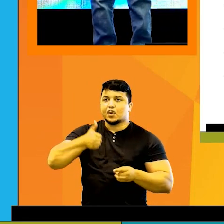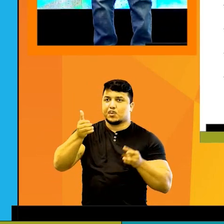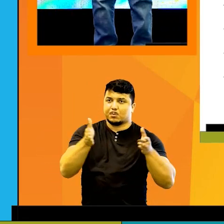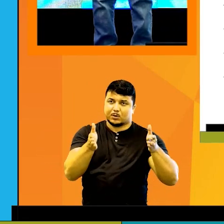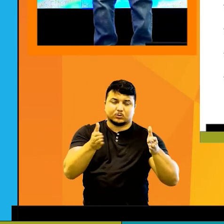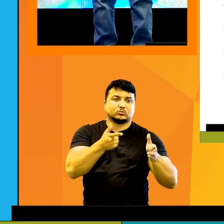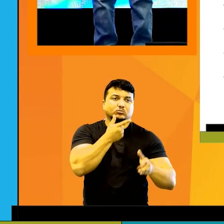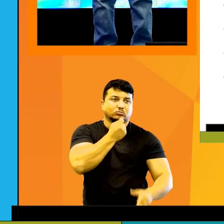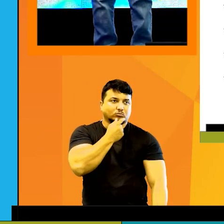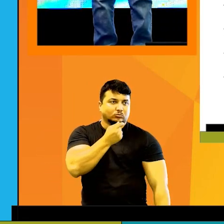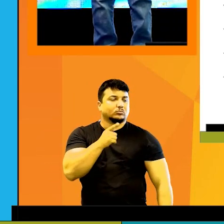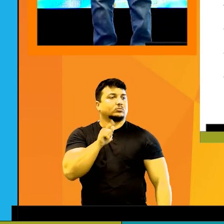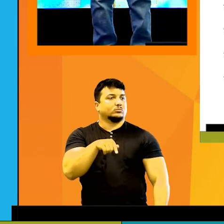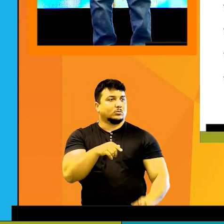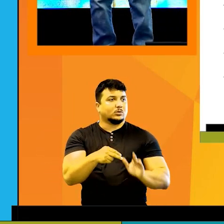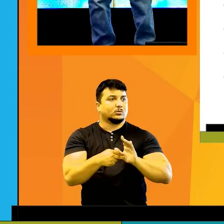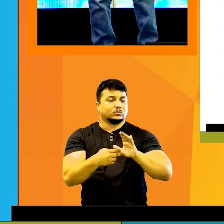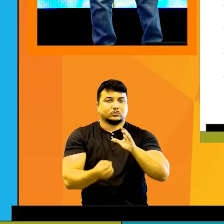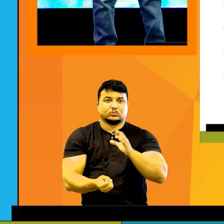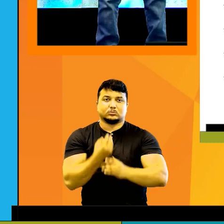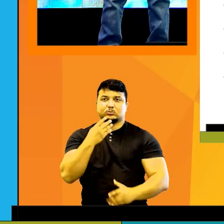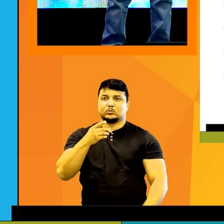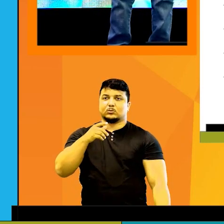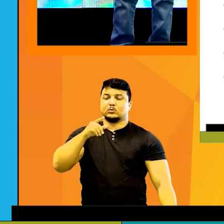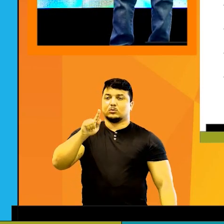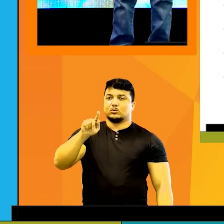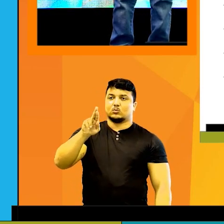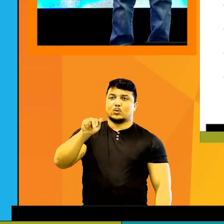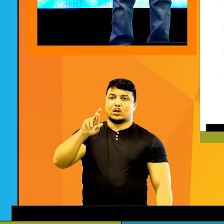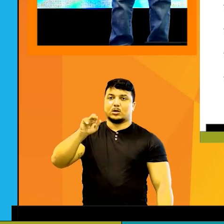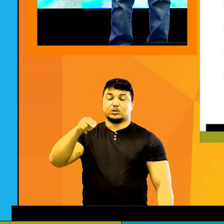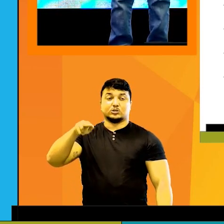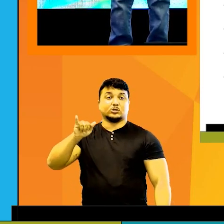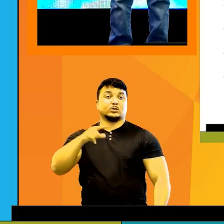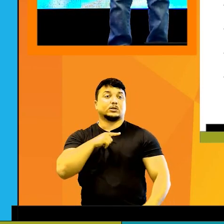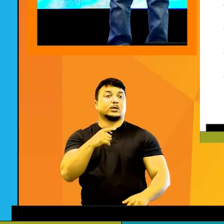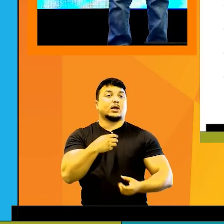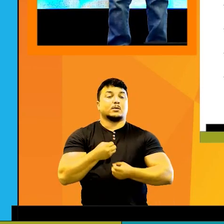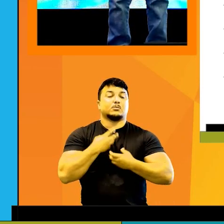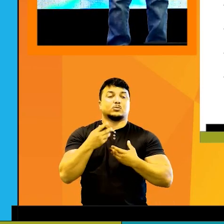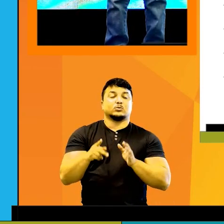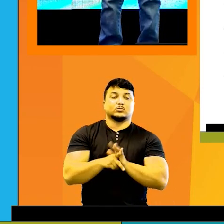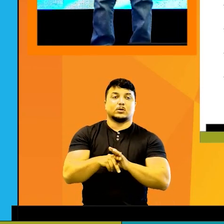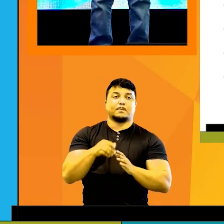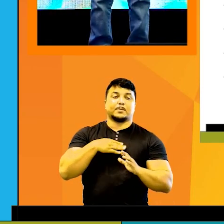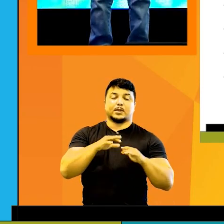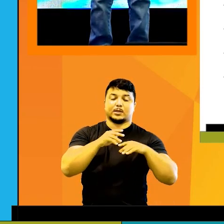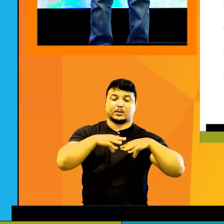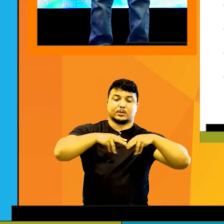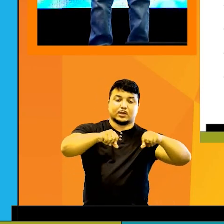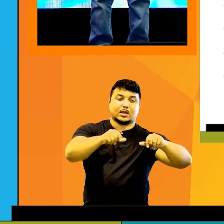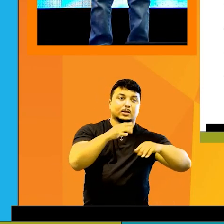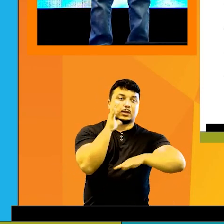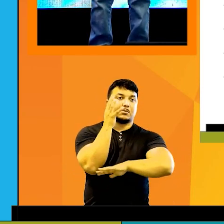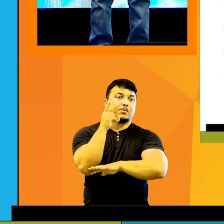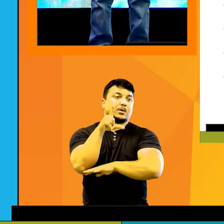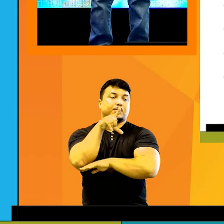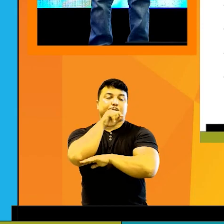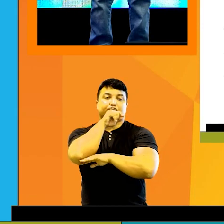foi Gonçalves Dias. Quem não lembra a canção do exílio? Minha terra tem palmeiras, onde